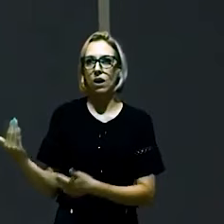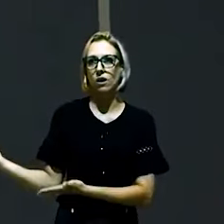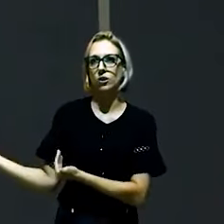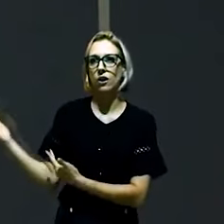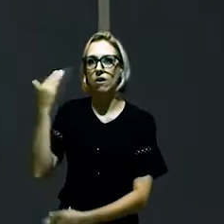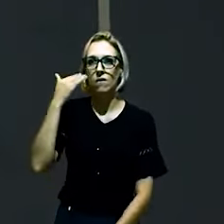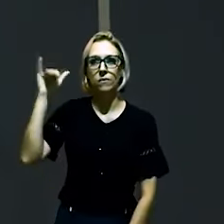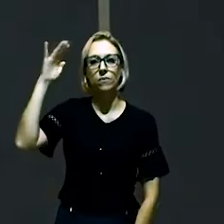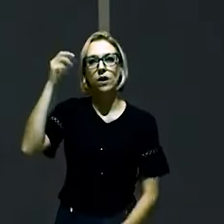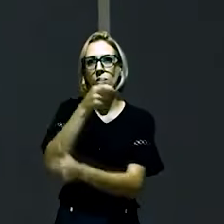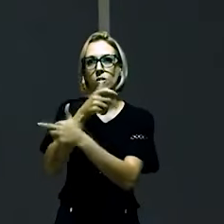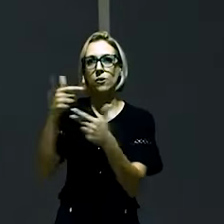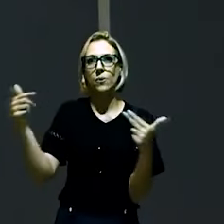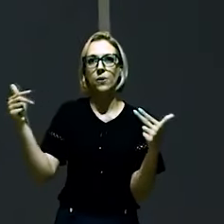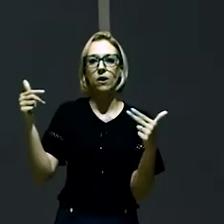mãos. Ore.